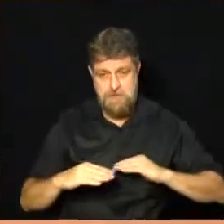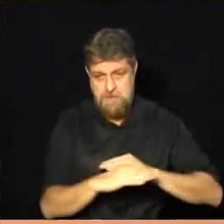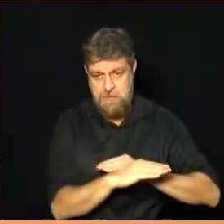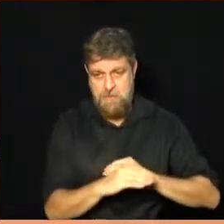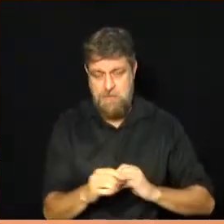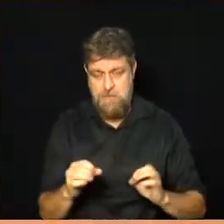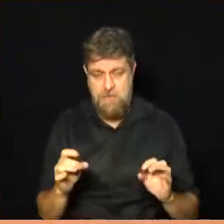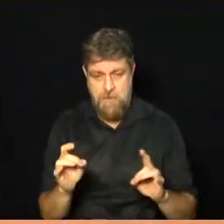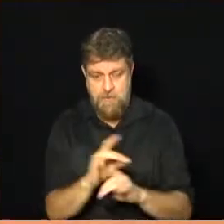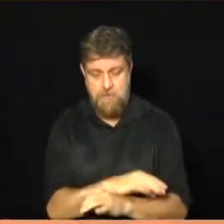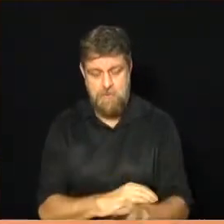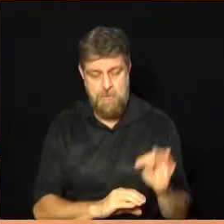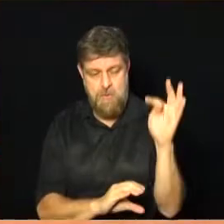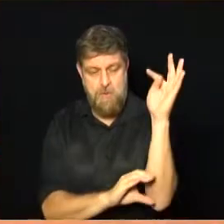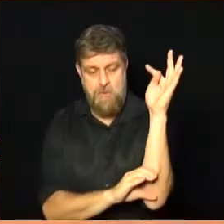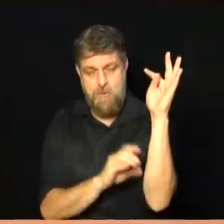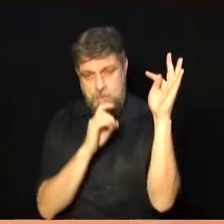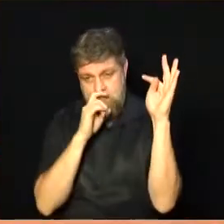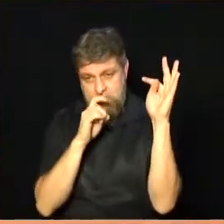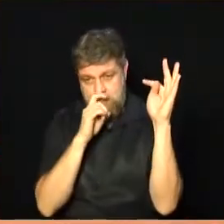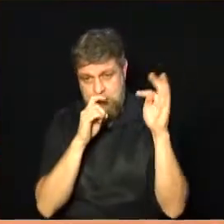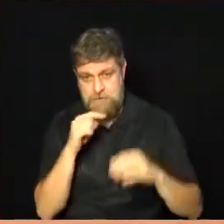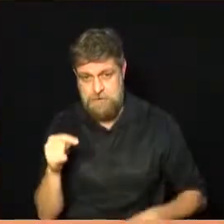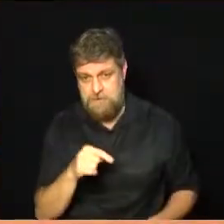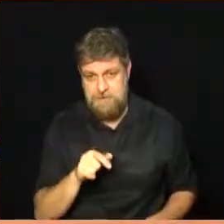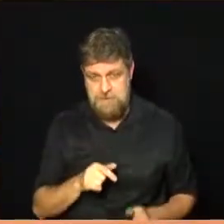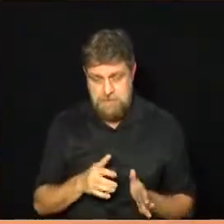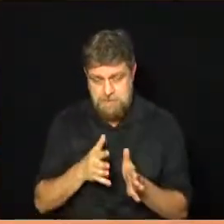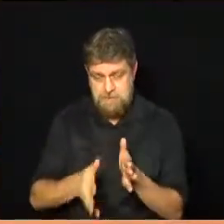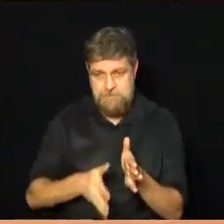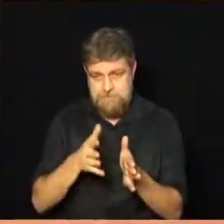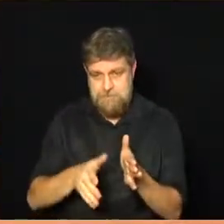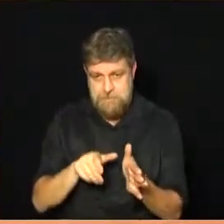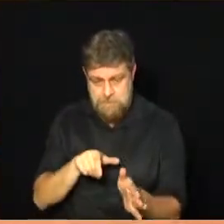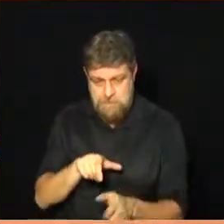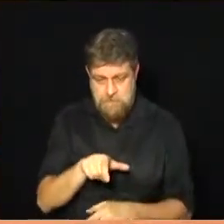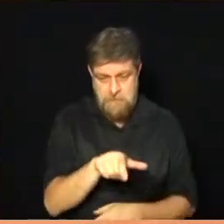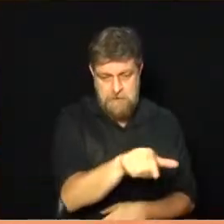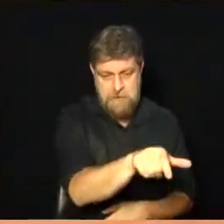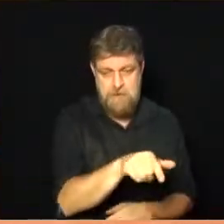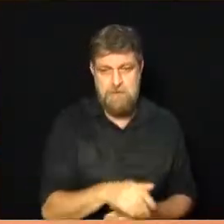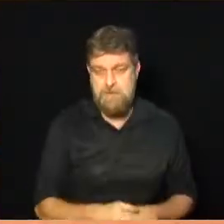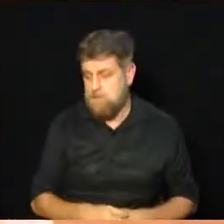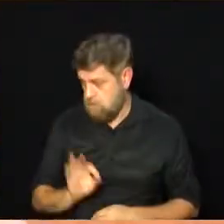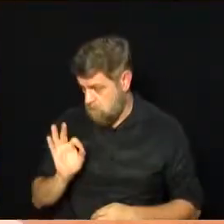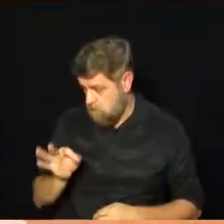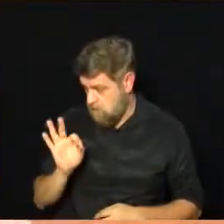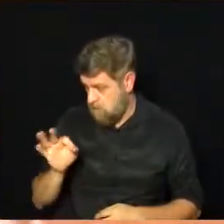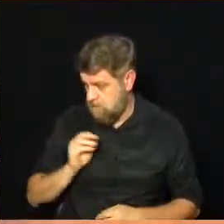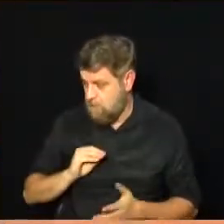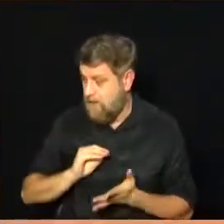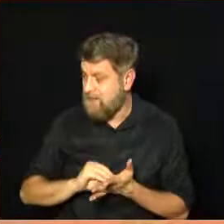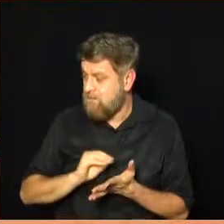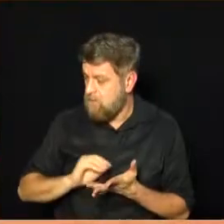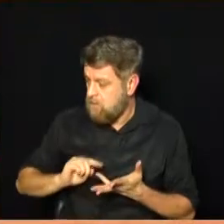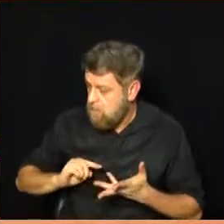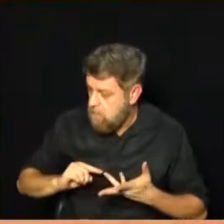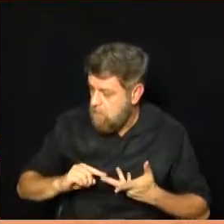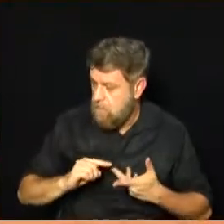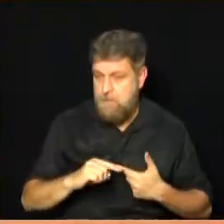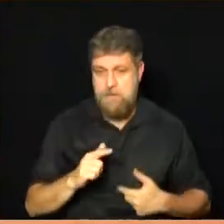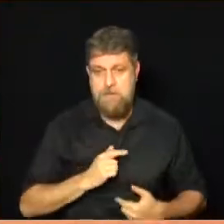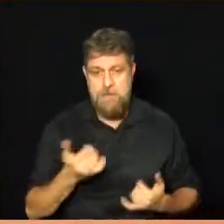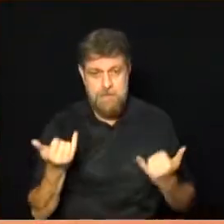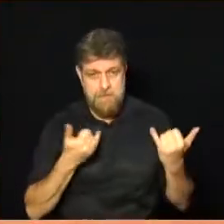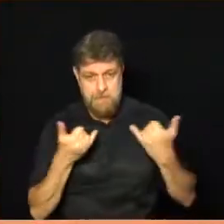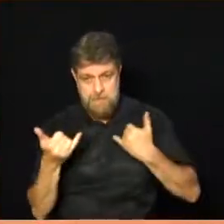a finalização do viaduto sobre a linha férrea, que é lá no Marajó, correto? Então, através dessas informações